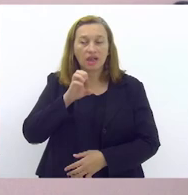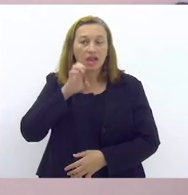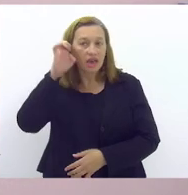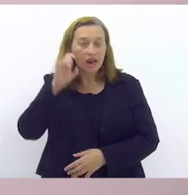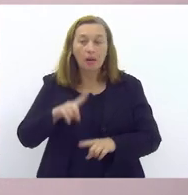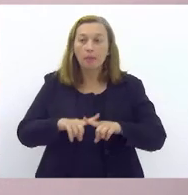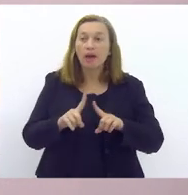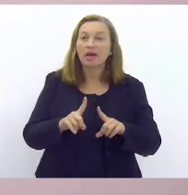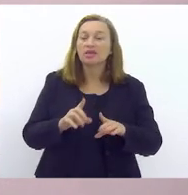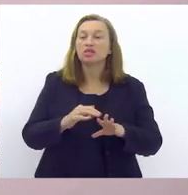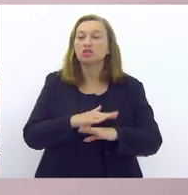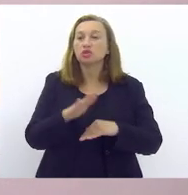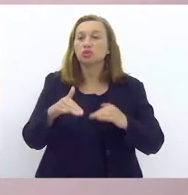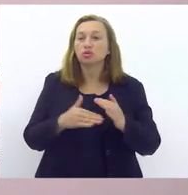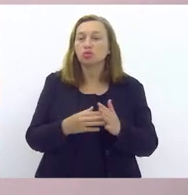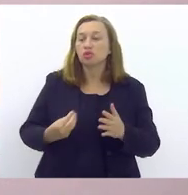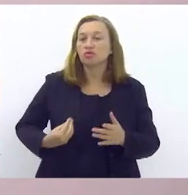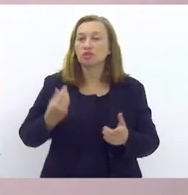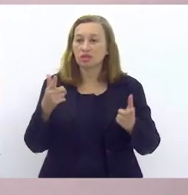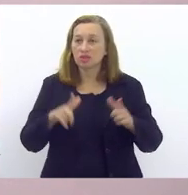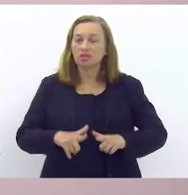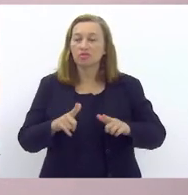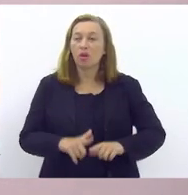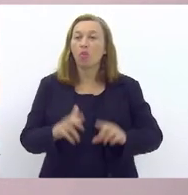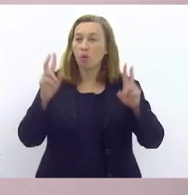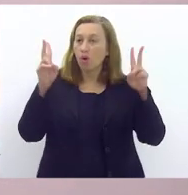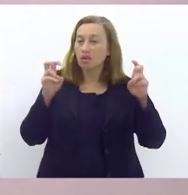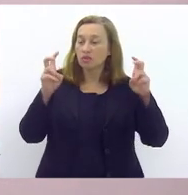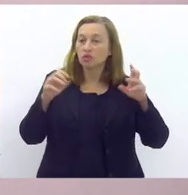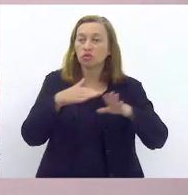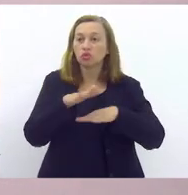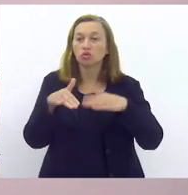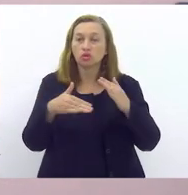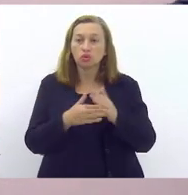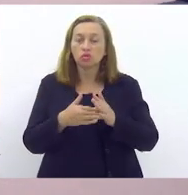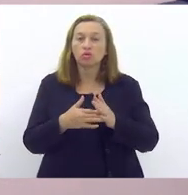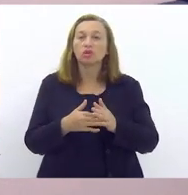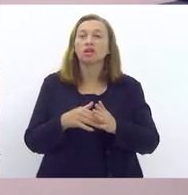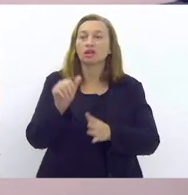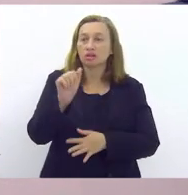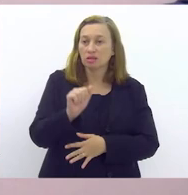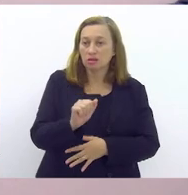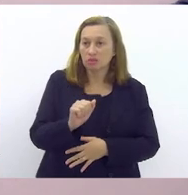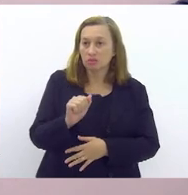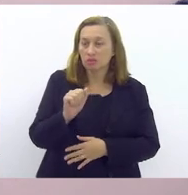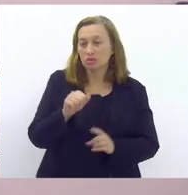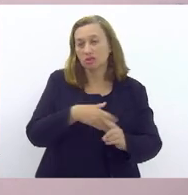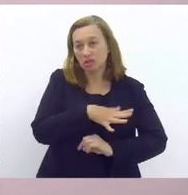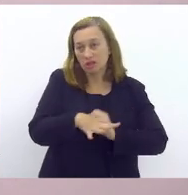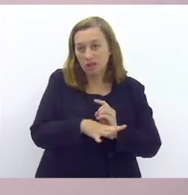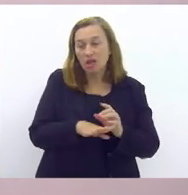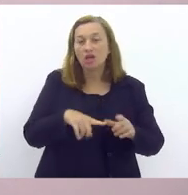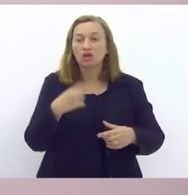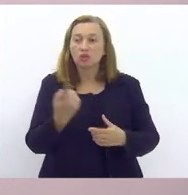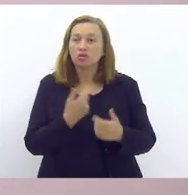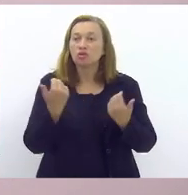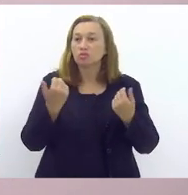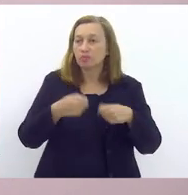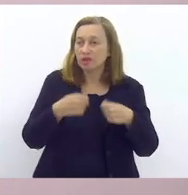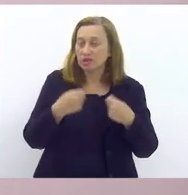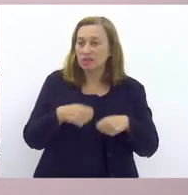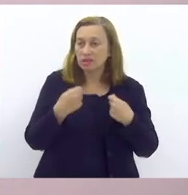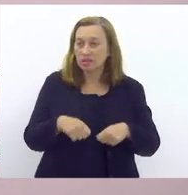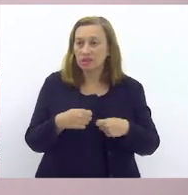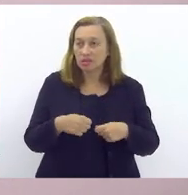de todos que estão aqui, é um assunto de toda a sociedade. E nós precisamos